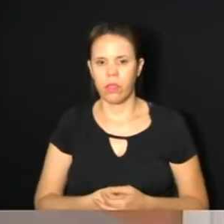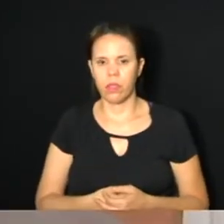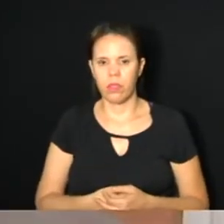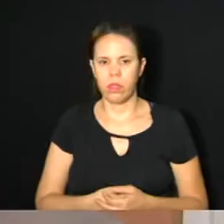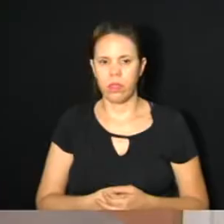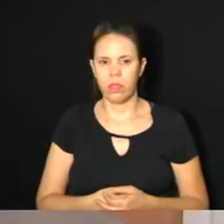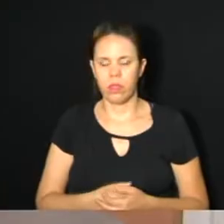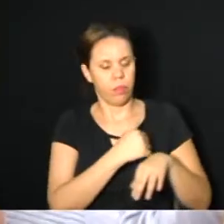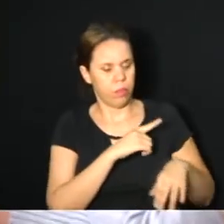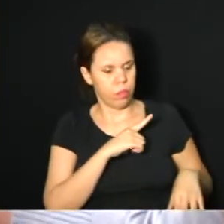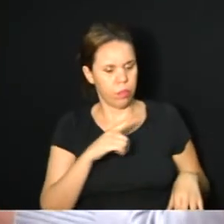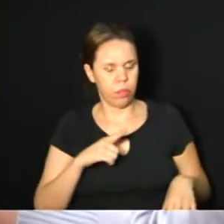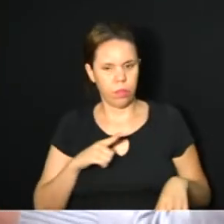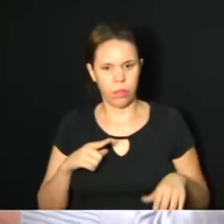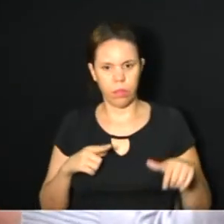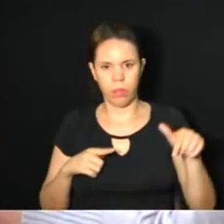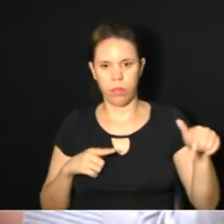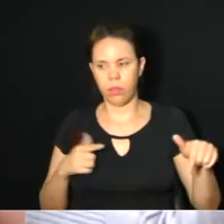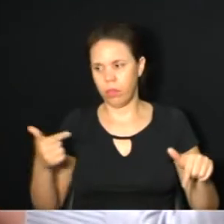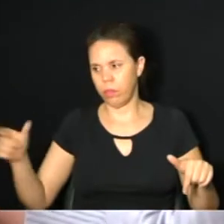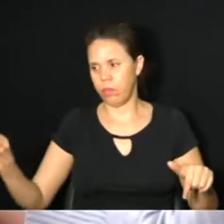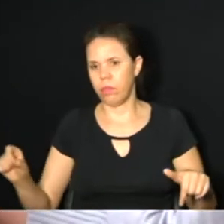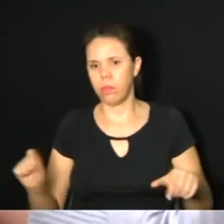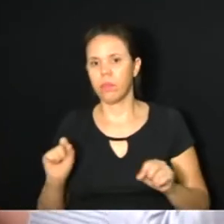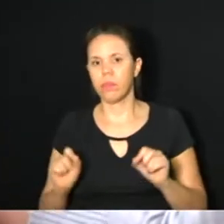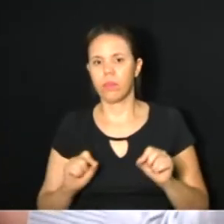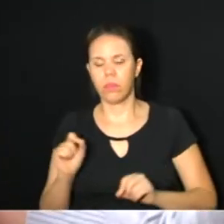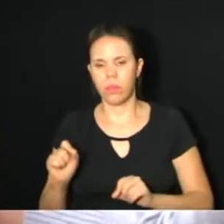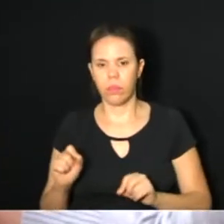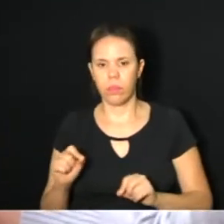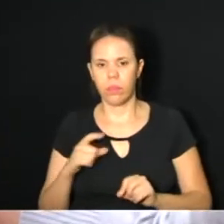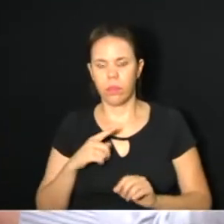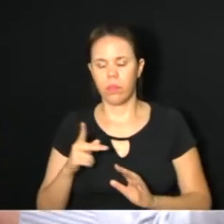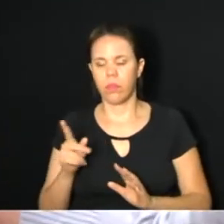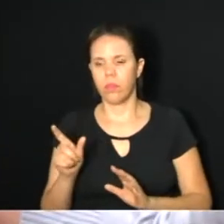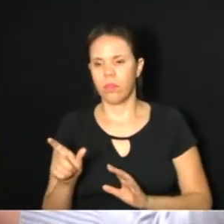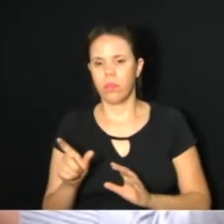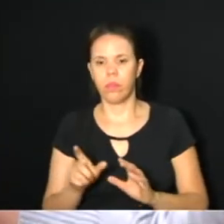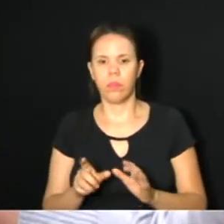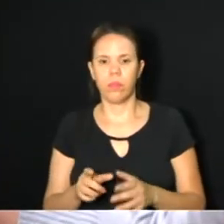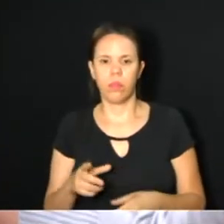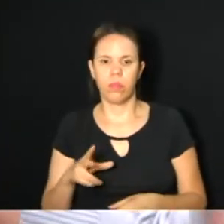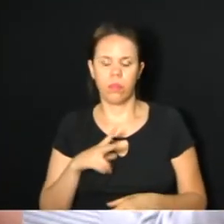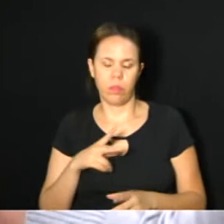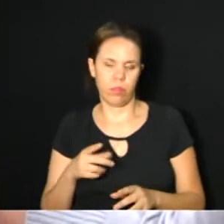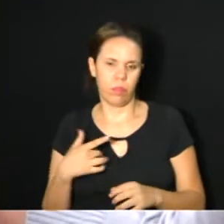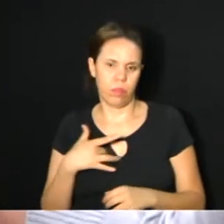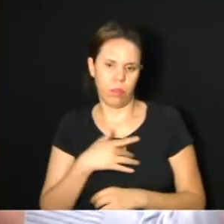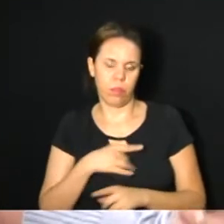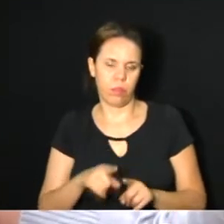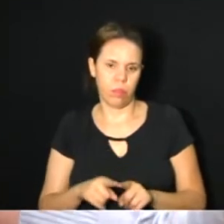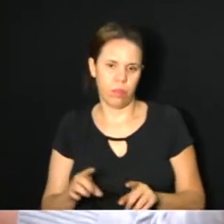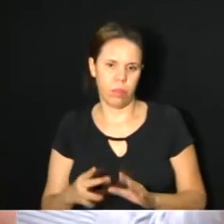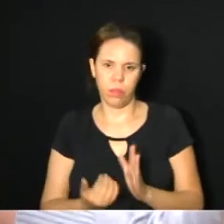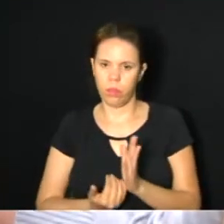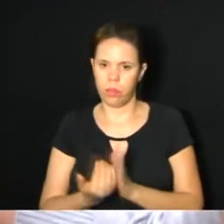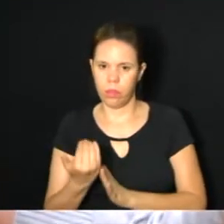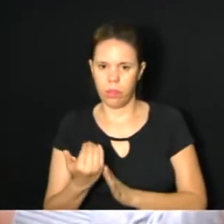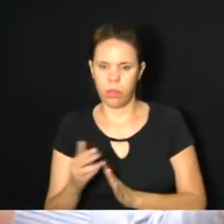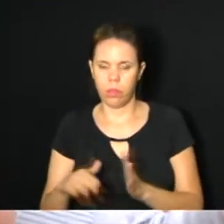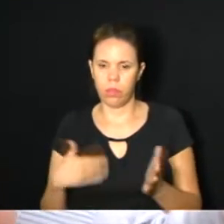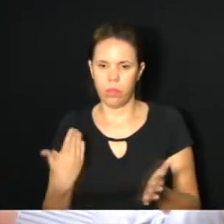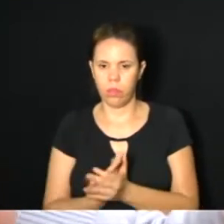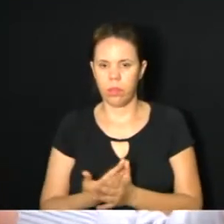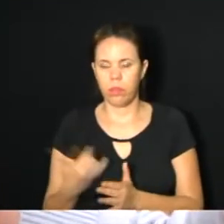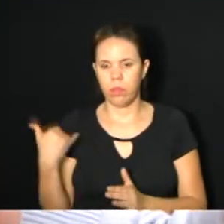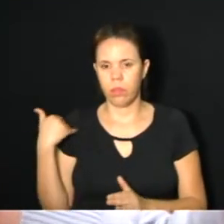serviço quando se fala em planos para idosos os planos não podem ser é é em seguida os seus aumentos até a faixa